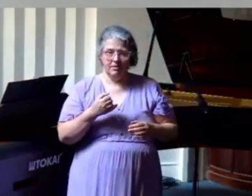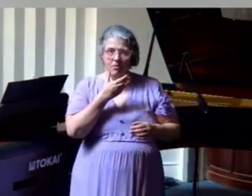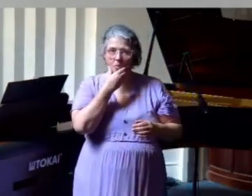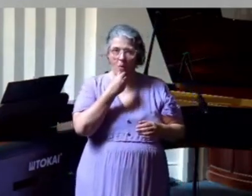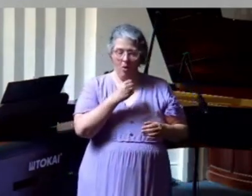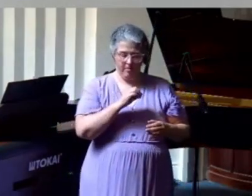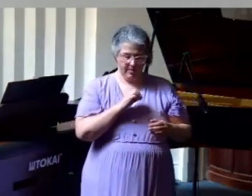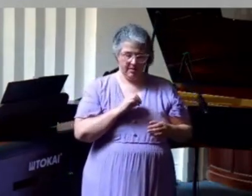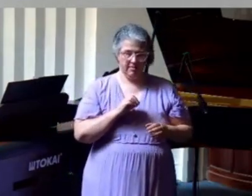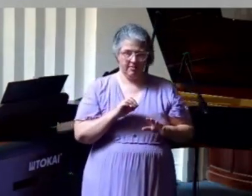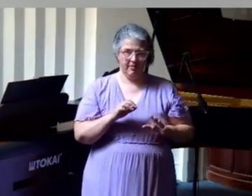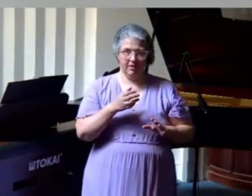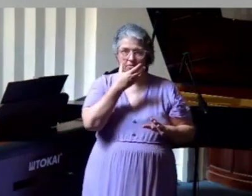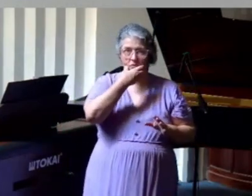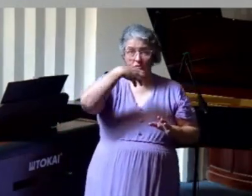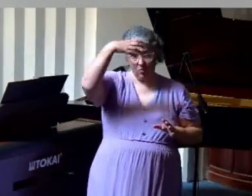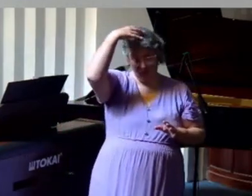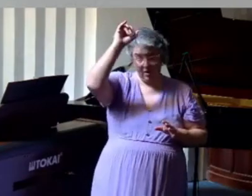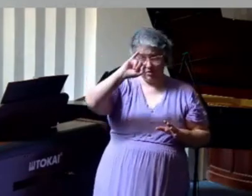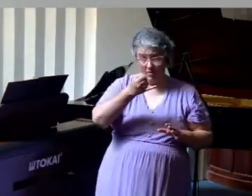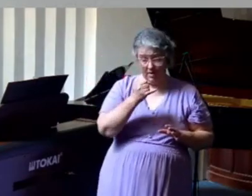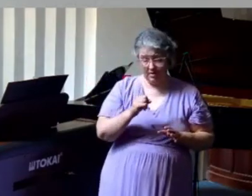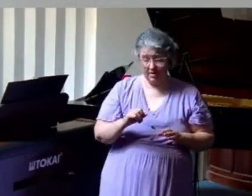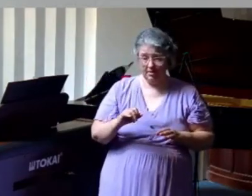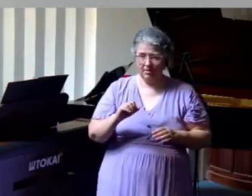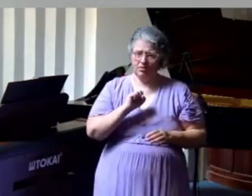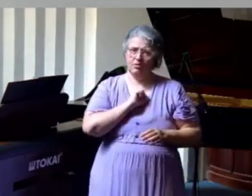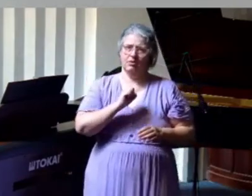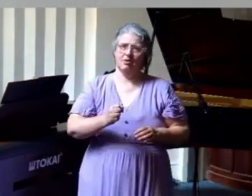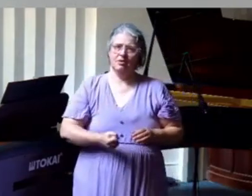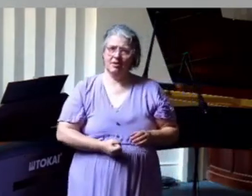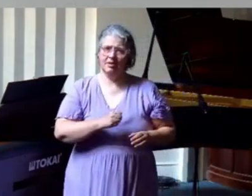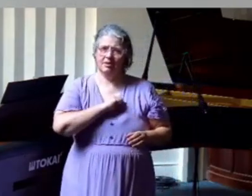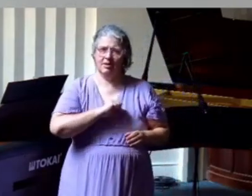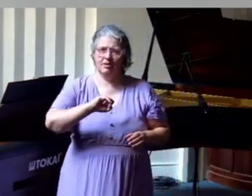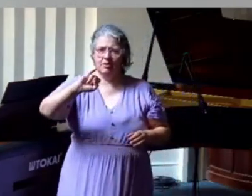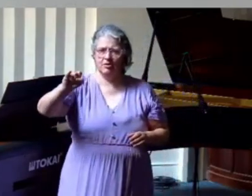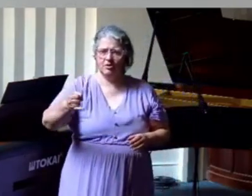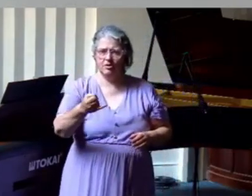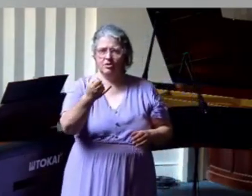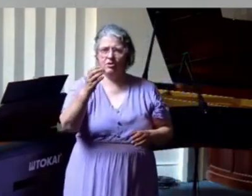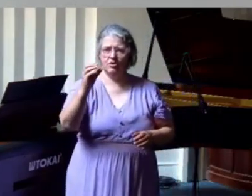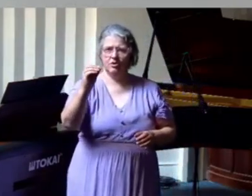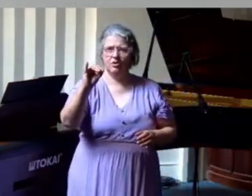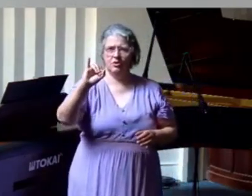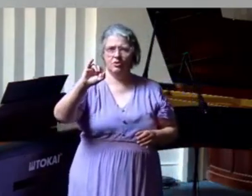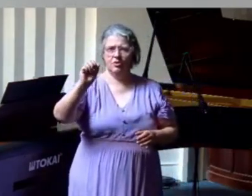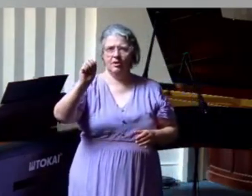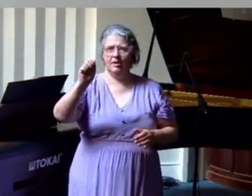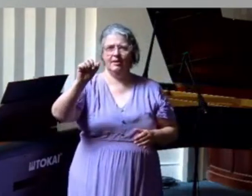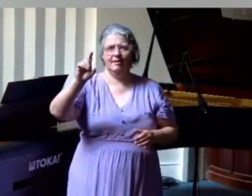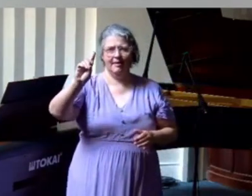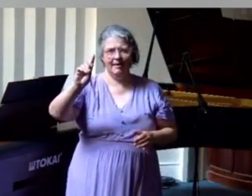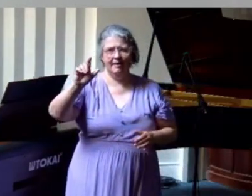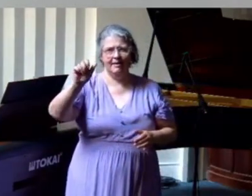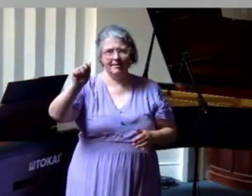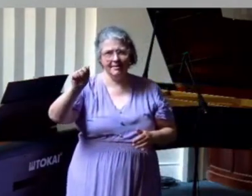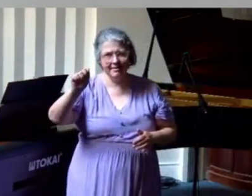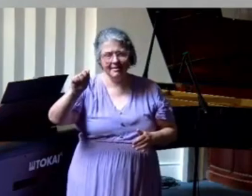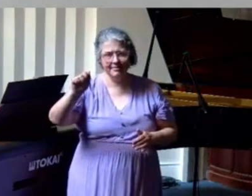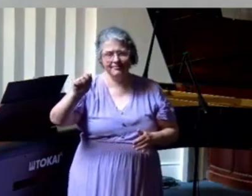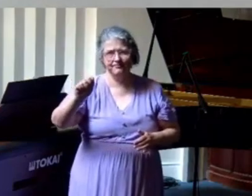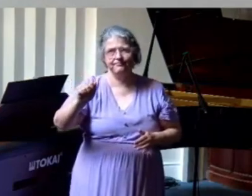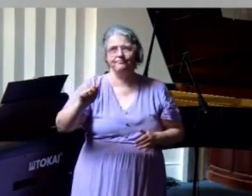tirar algumas instruções. A primeira dela é que parece existir algum tipo de fé